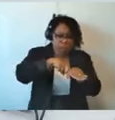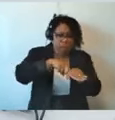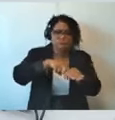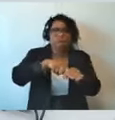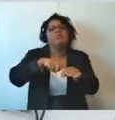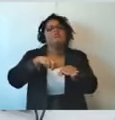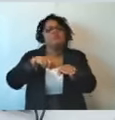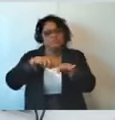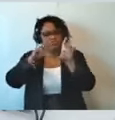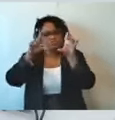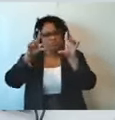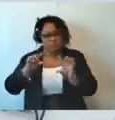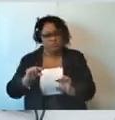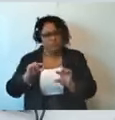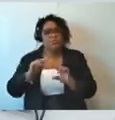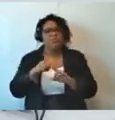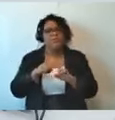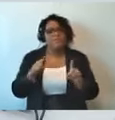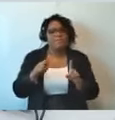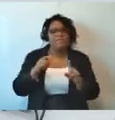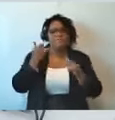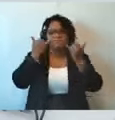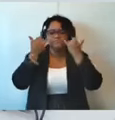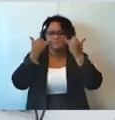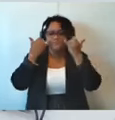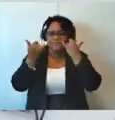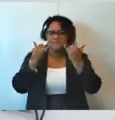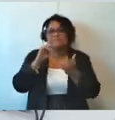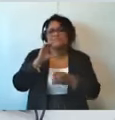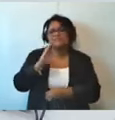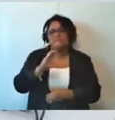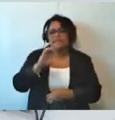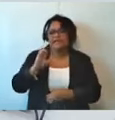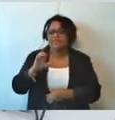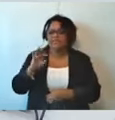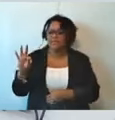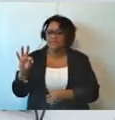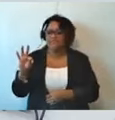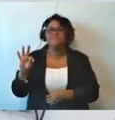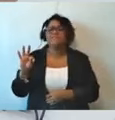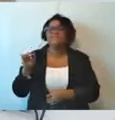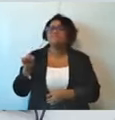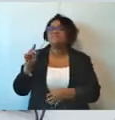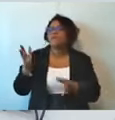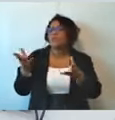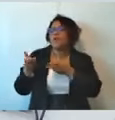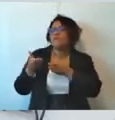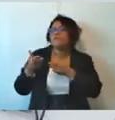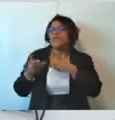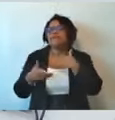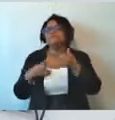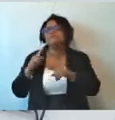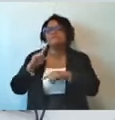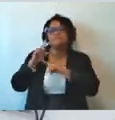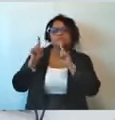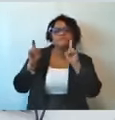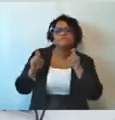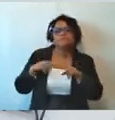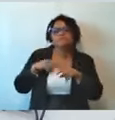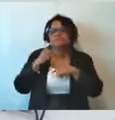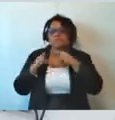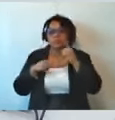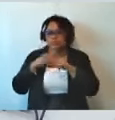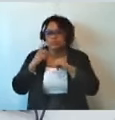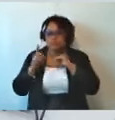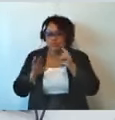haviam questionado os dados da CET, a qualidade dos dados apresentados, etc. e tal, não estavam assentando e tinha pedido correções